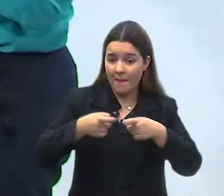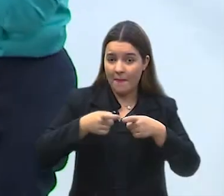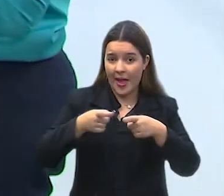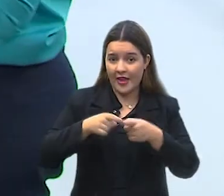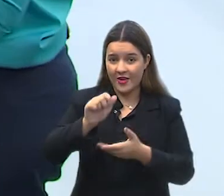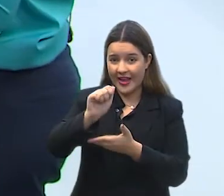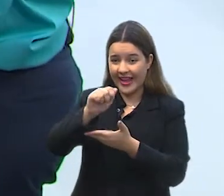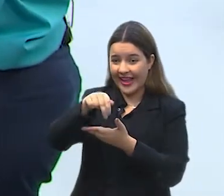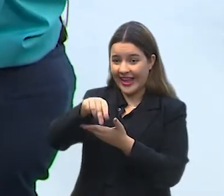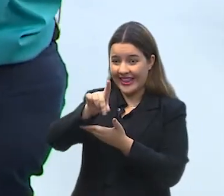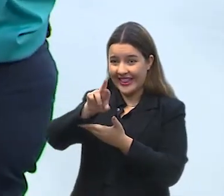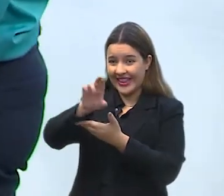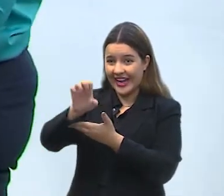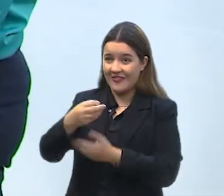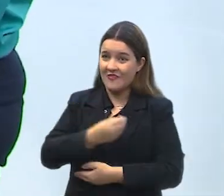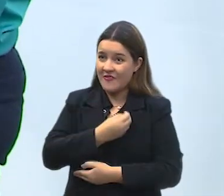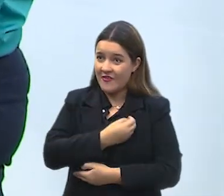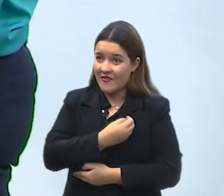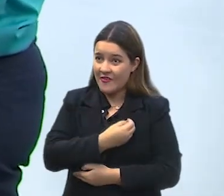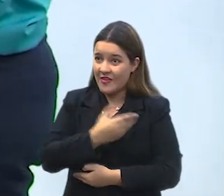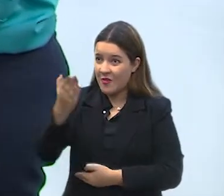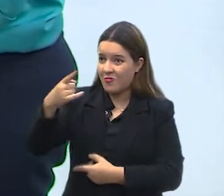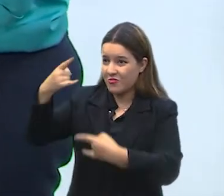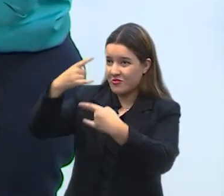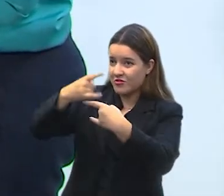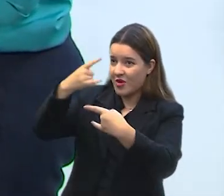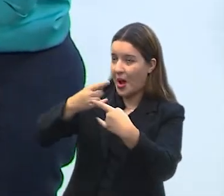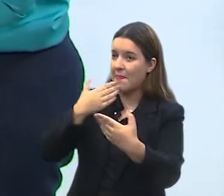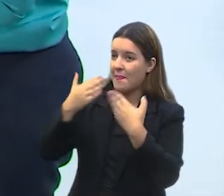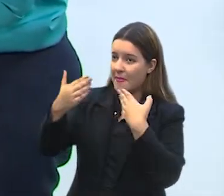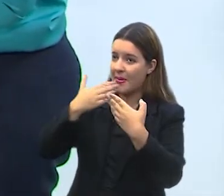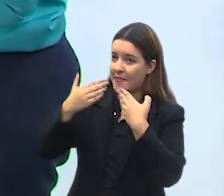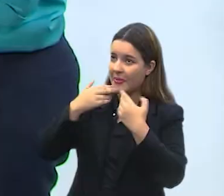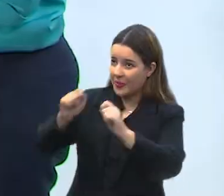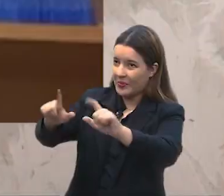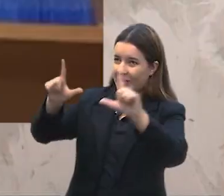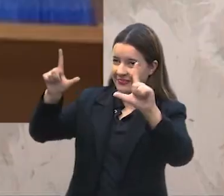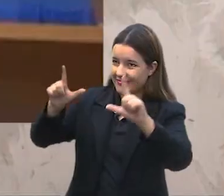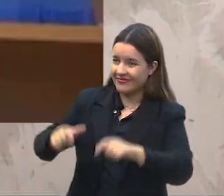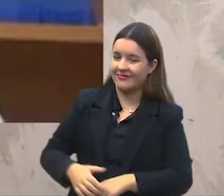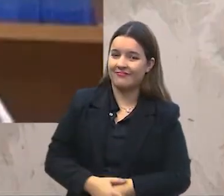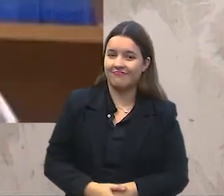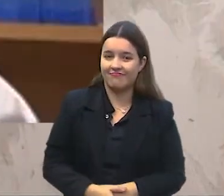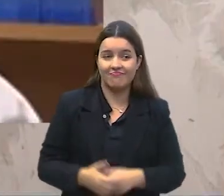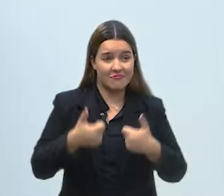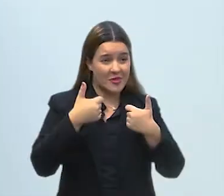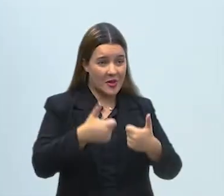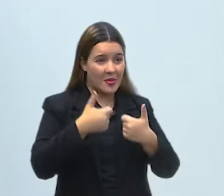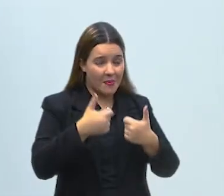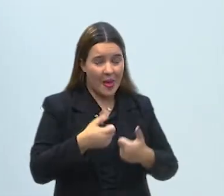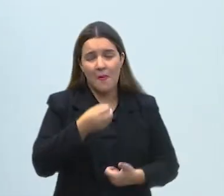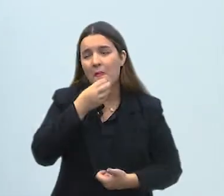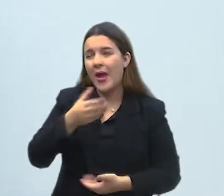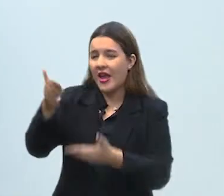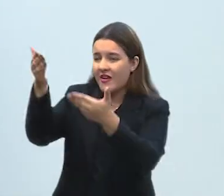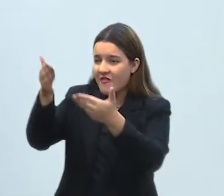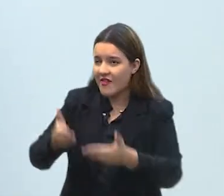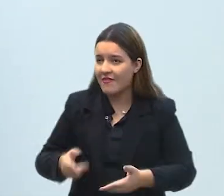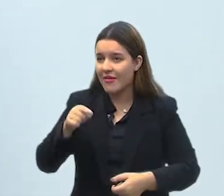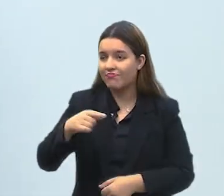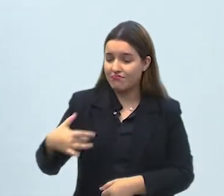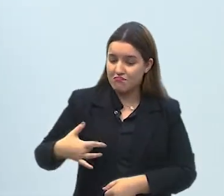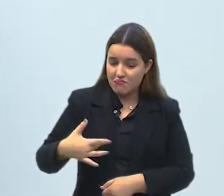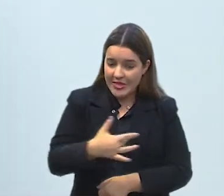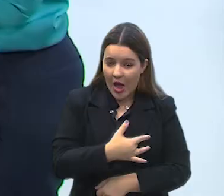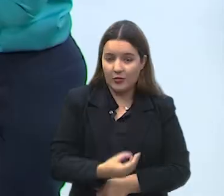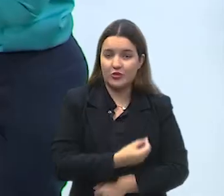André, que está aqui comigo na tela. Tudo bem, doutor? Tudo bem? E vocês como vão? Seja muito bem-vindo aqui no quadro